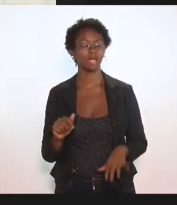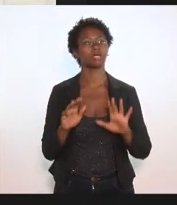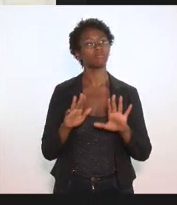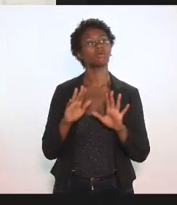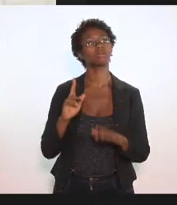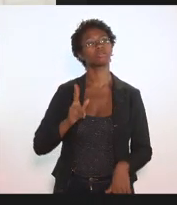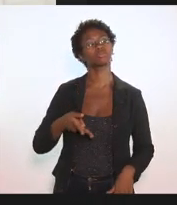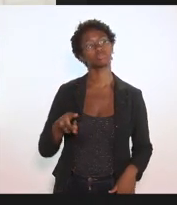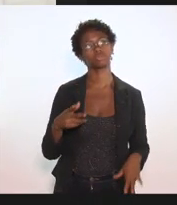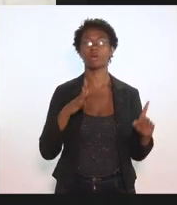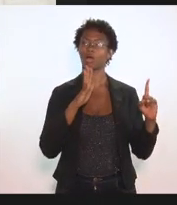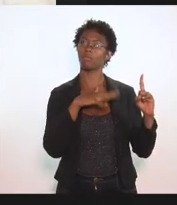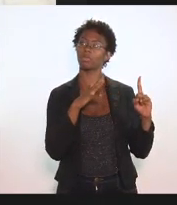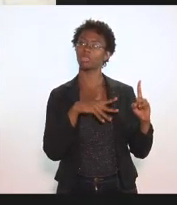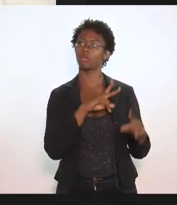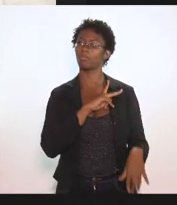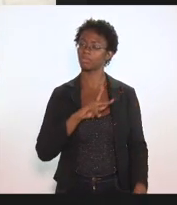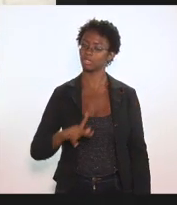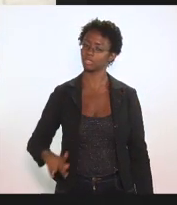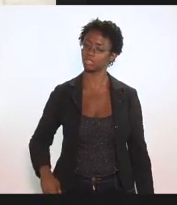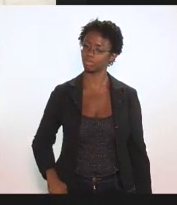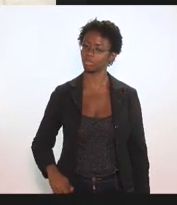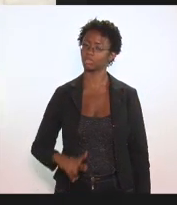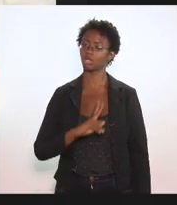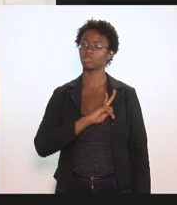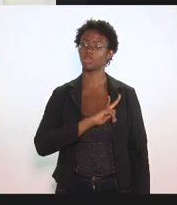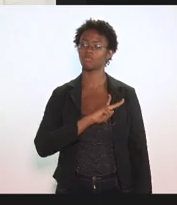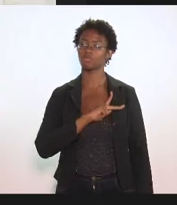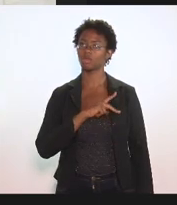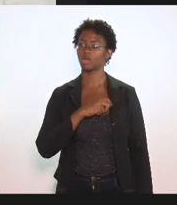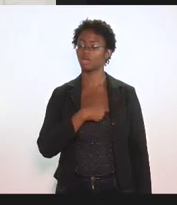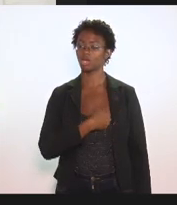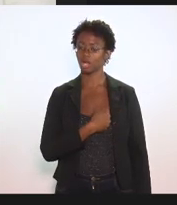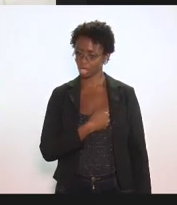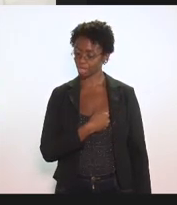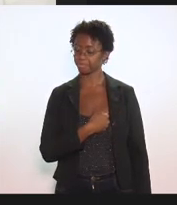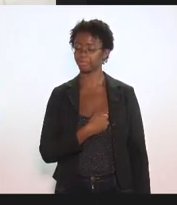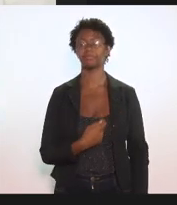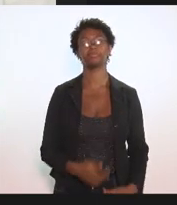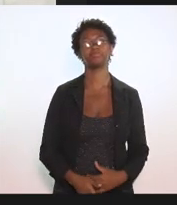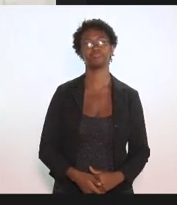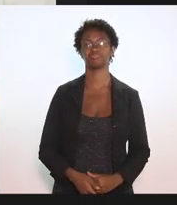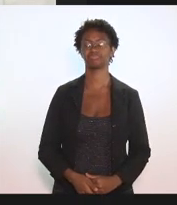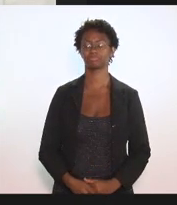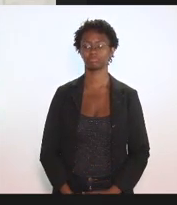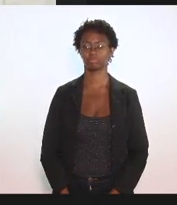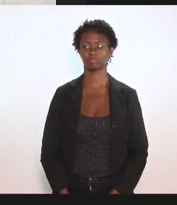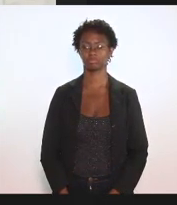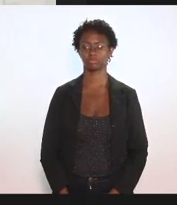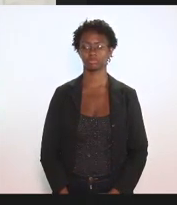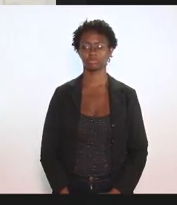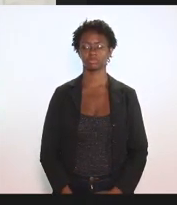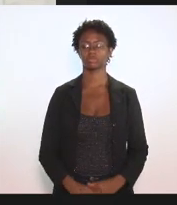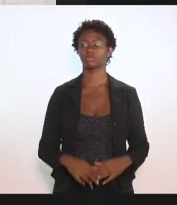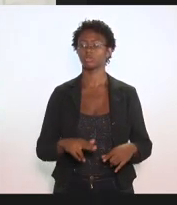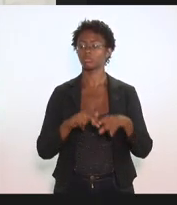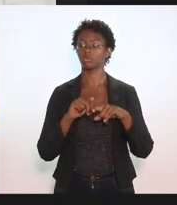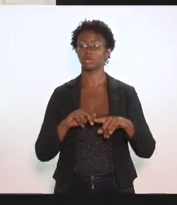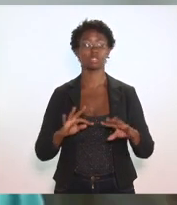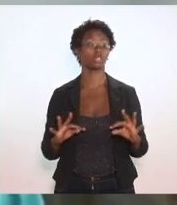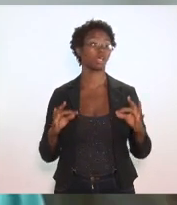com a homenagem ao grande presidente da República, Getúlio Vargas, porque toda a avenida é